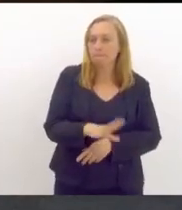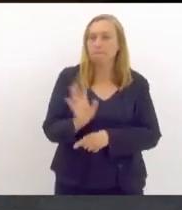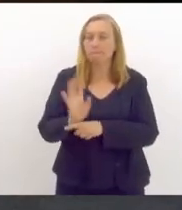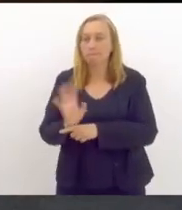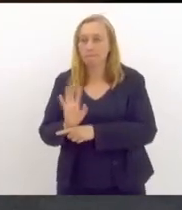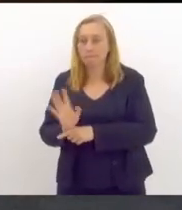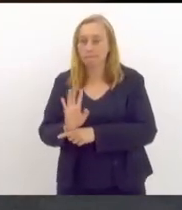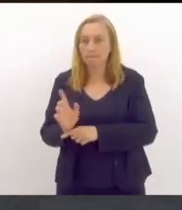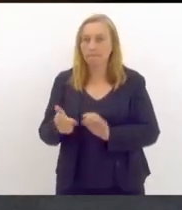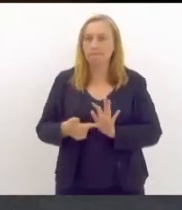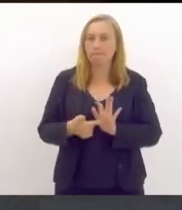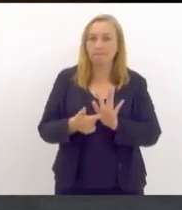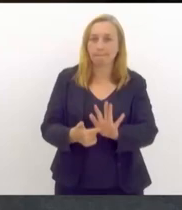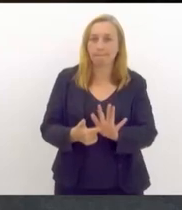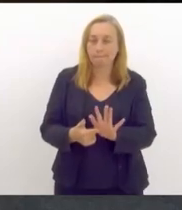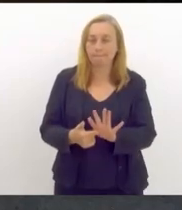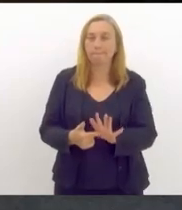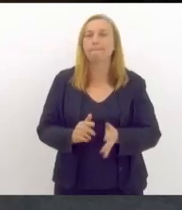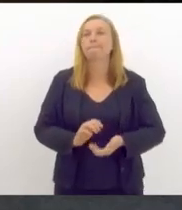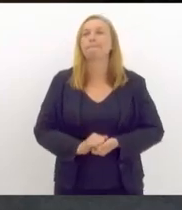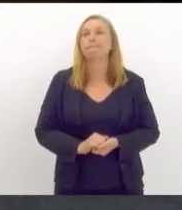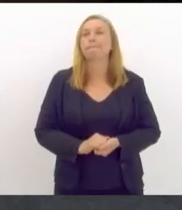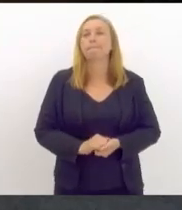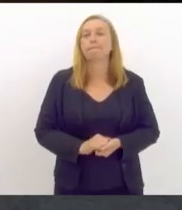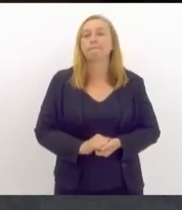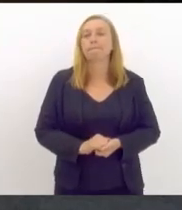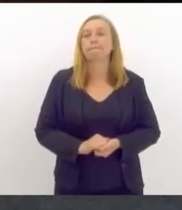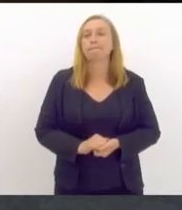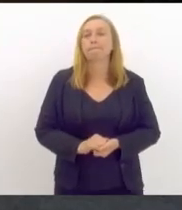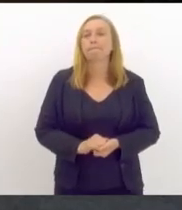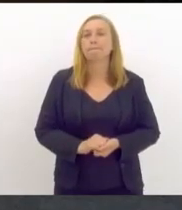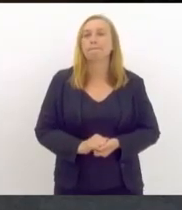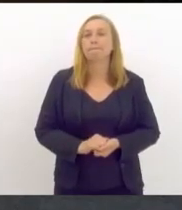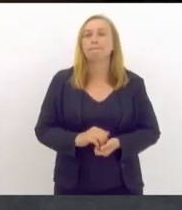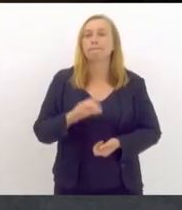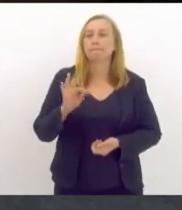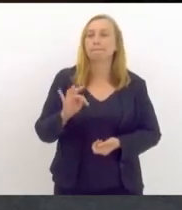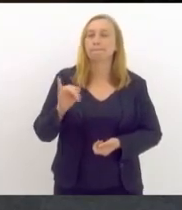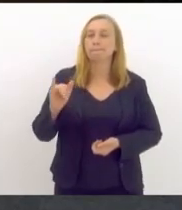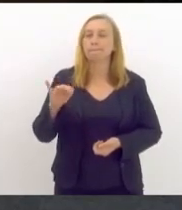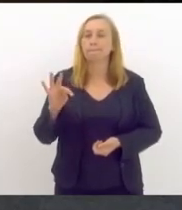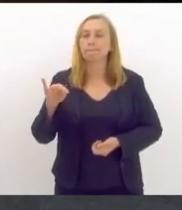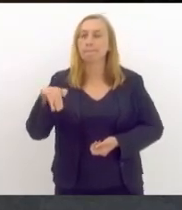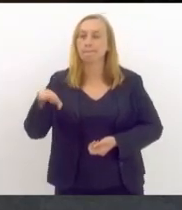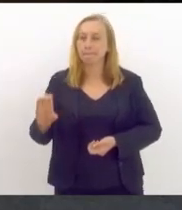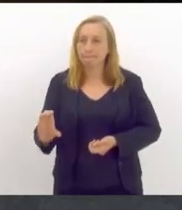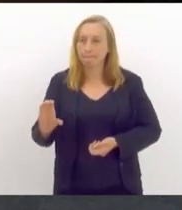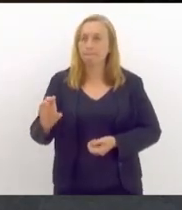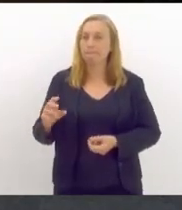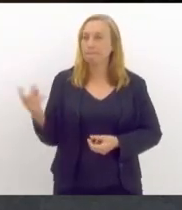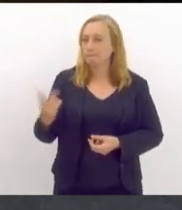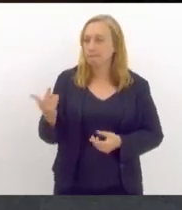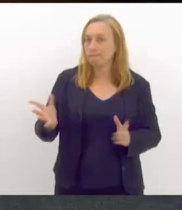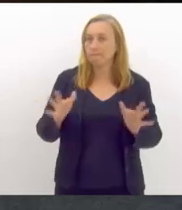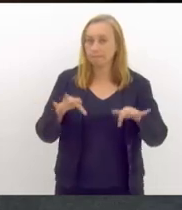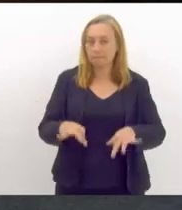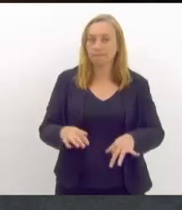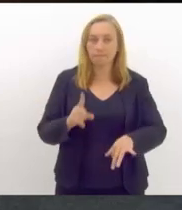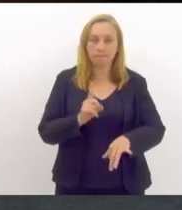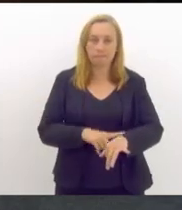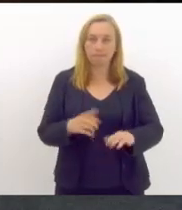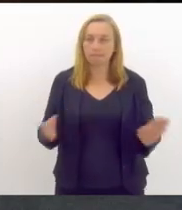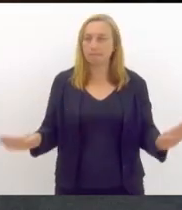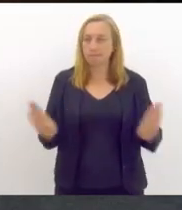no Cine Macaé e no cinema da UFF em Niterói Titanic Então os dois fecharam no mesmo momento